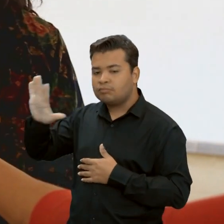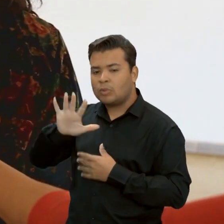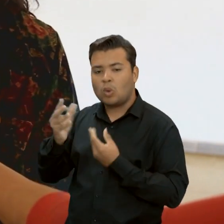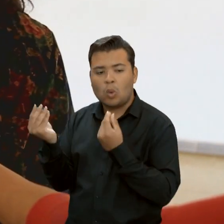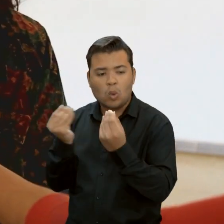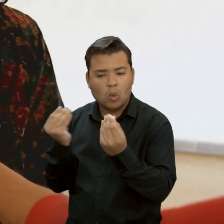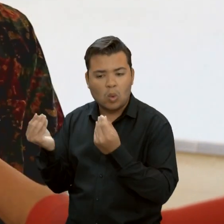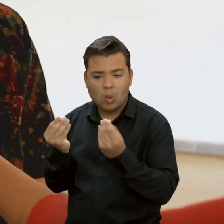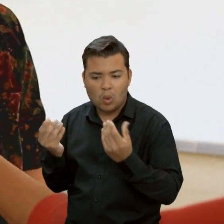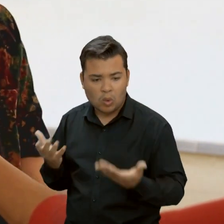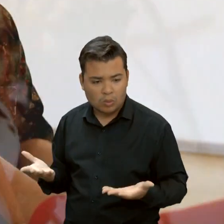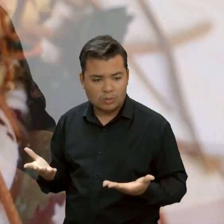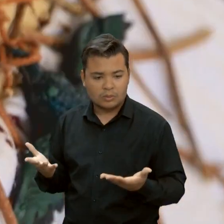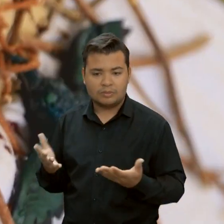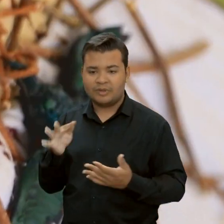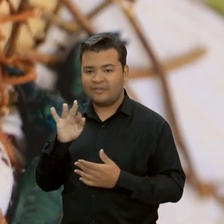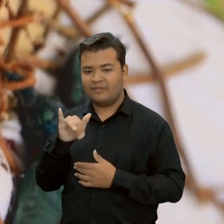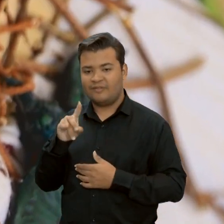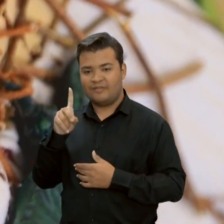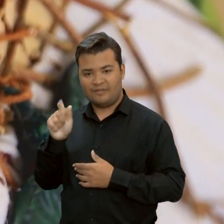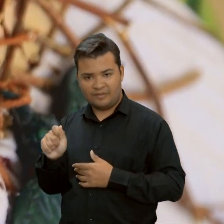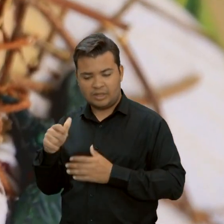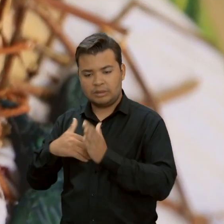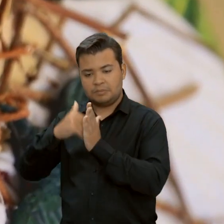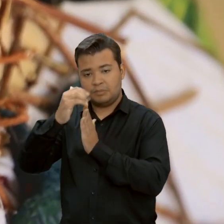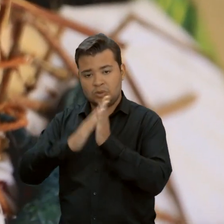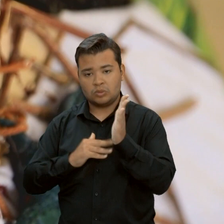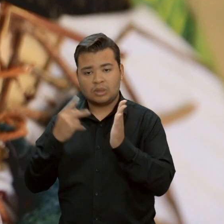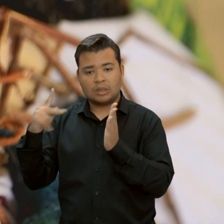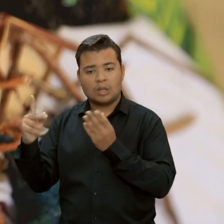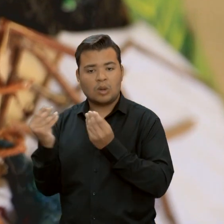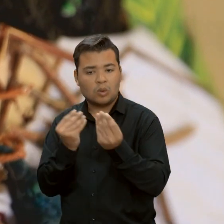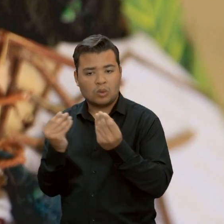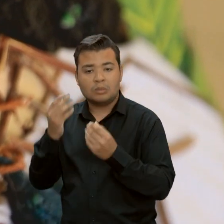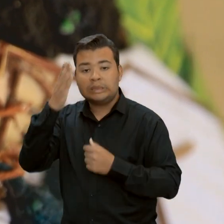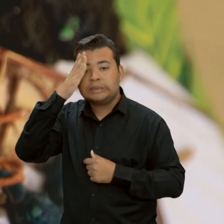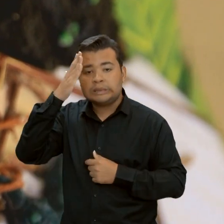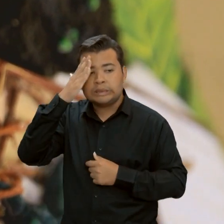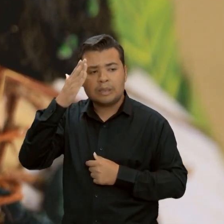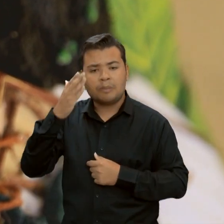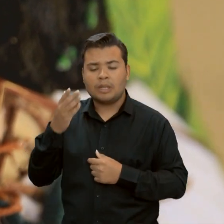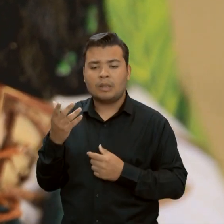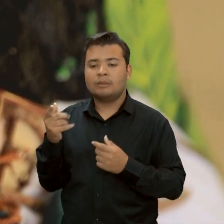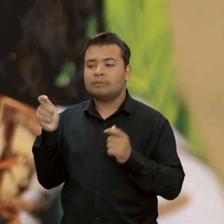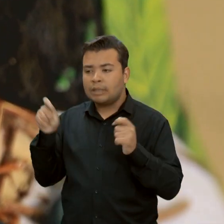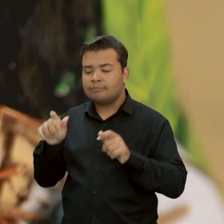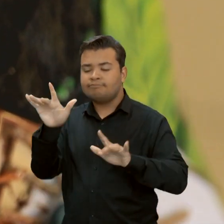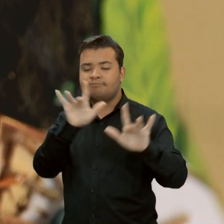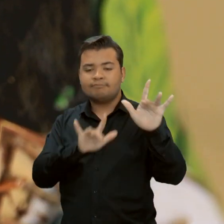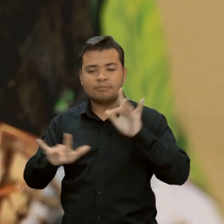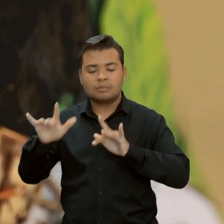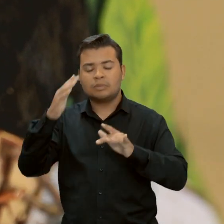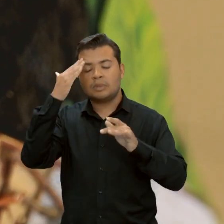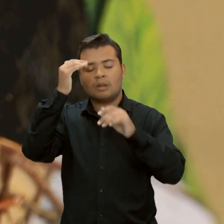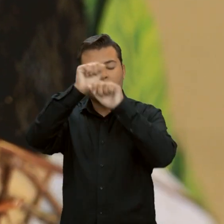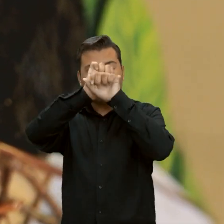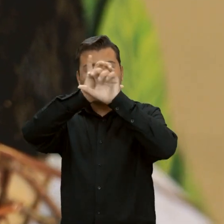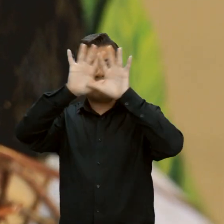é a obra da Frida Kahlo. Ter uma noção, ter a noção de dimensão do que pode ser isso, eu acho incrível.